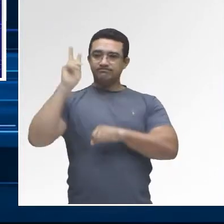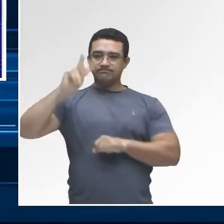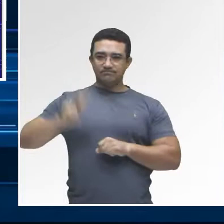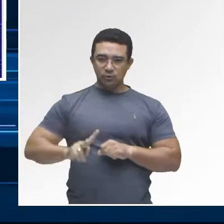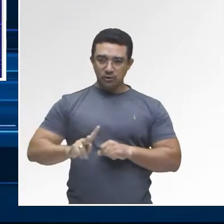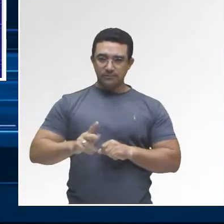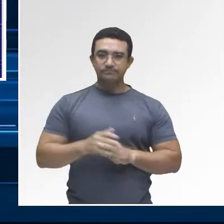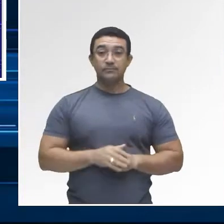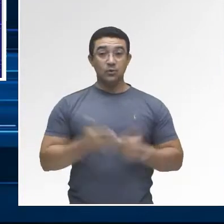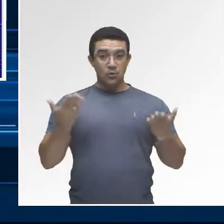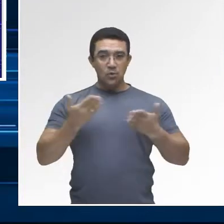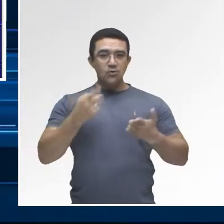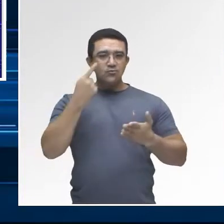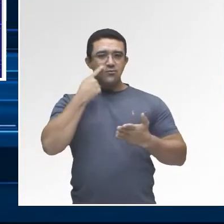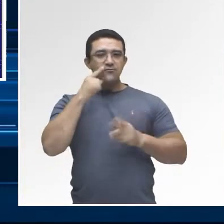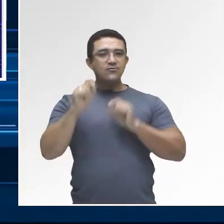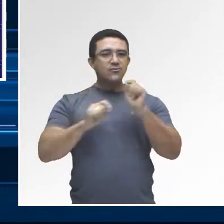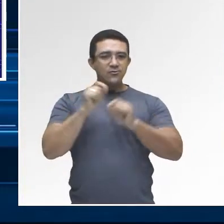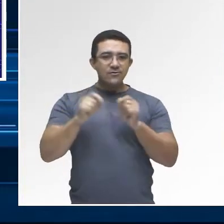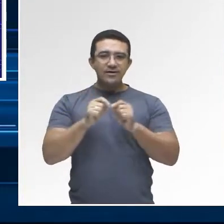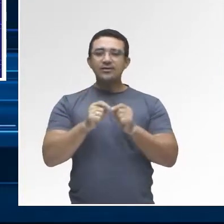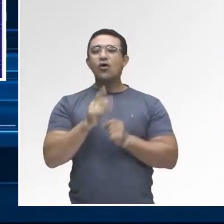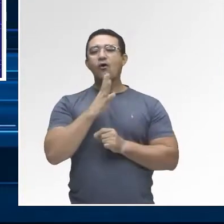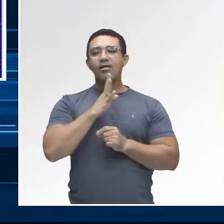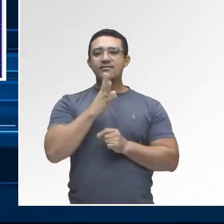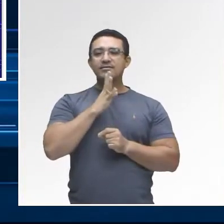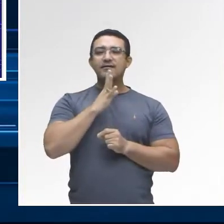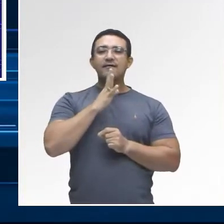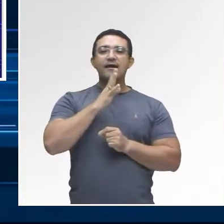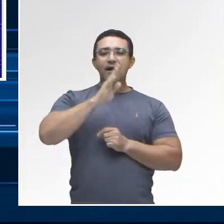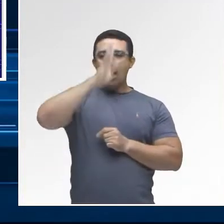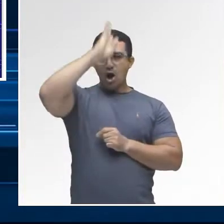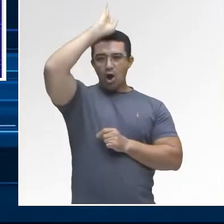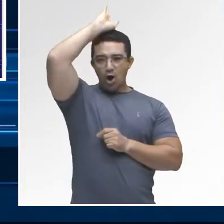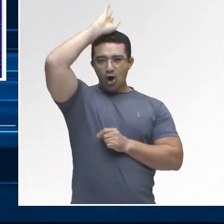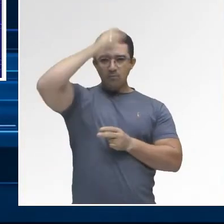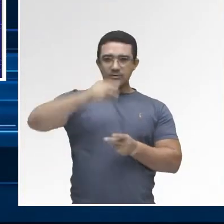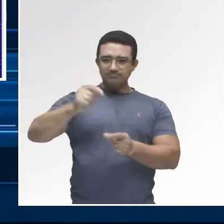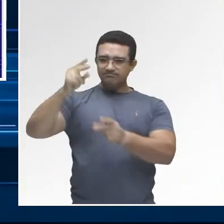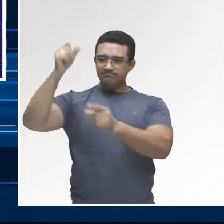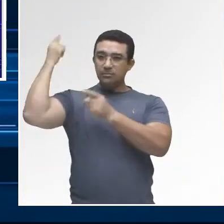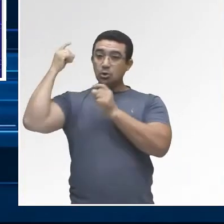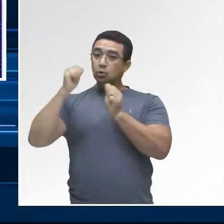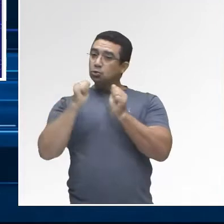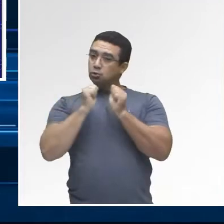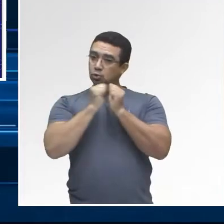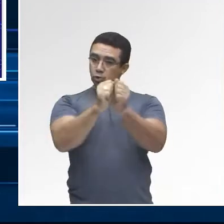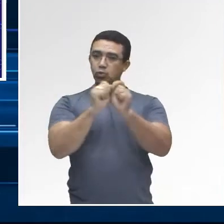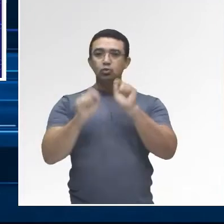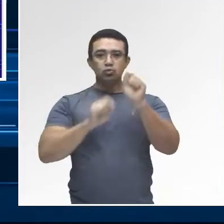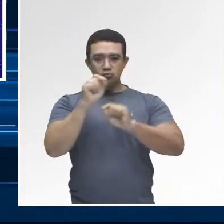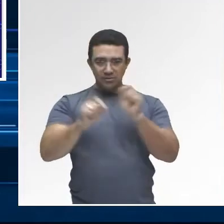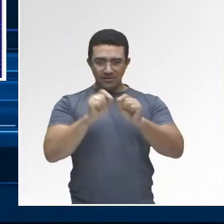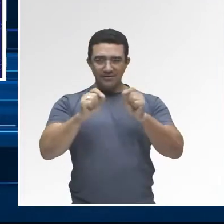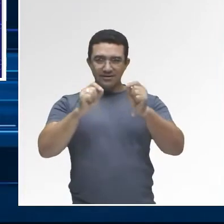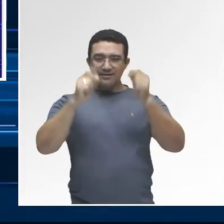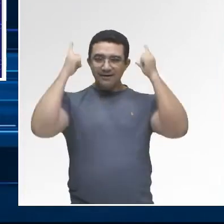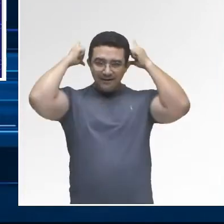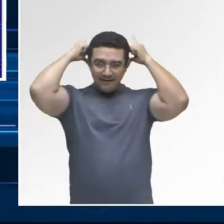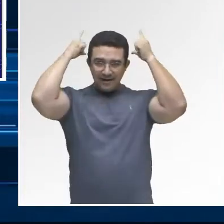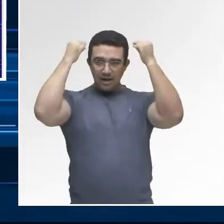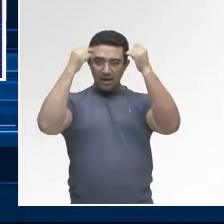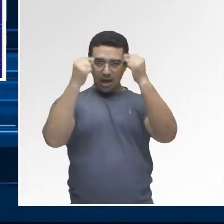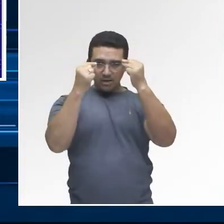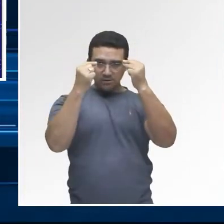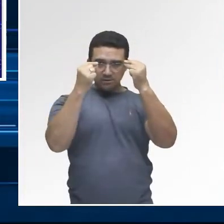Hoje a gente vai viajar por Roma Antiga. Roma, que junto com a Grécia Antiga, vou fornecer aí todas as